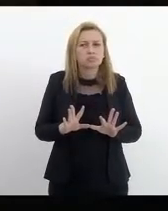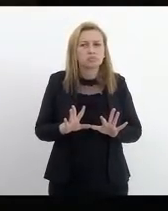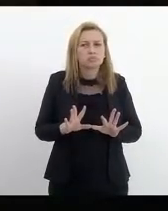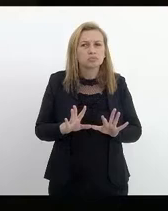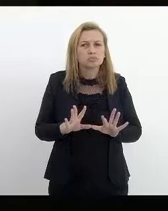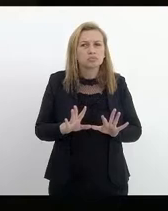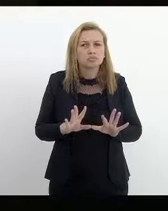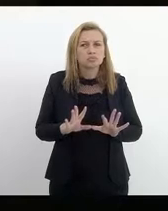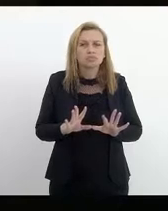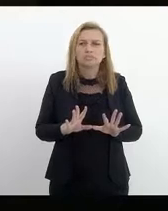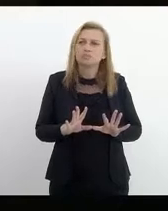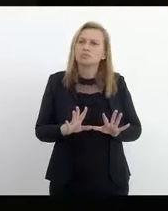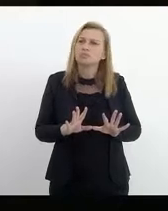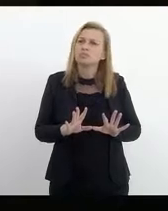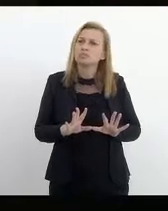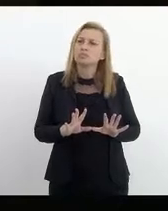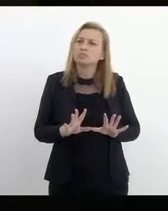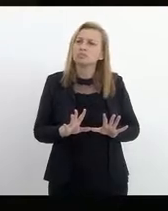contemplar